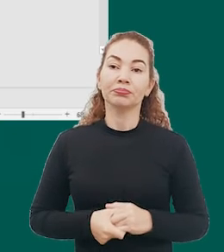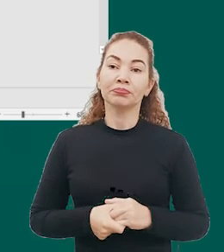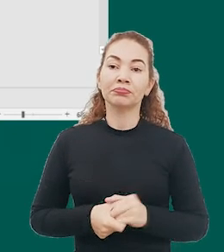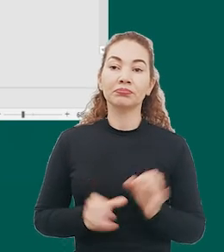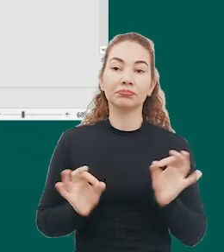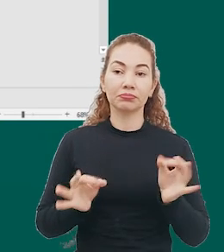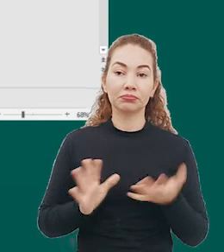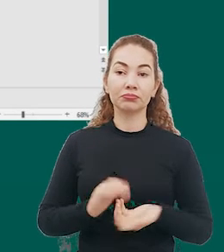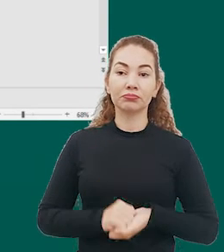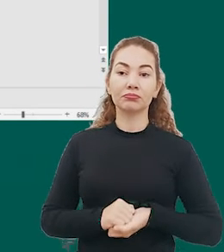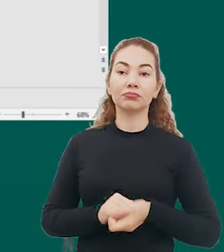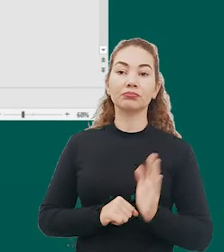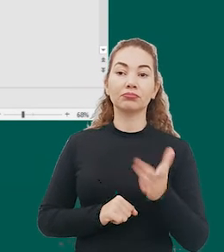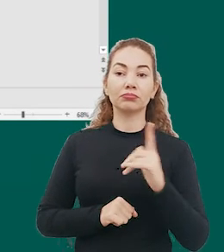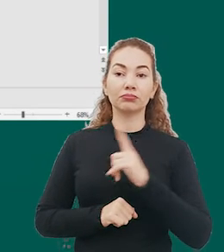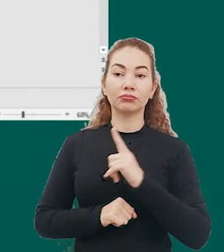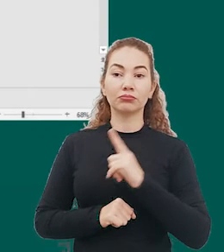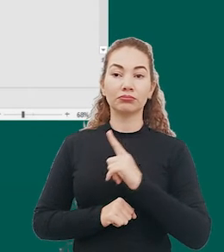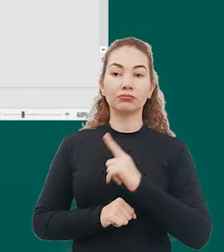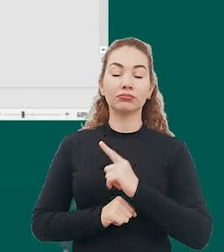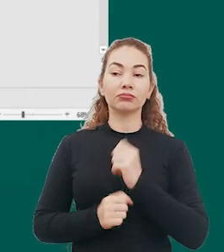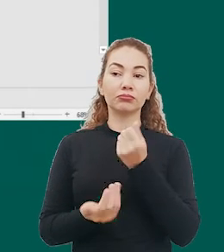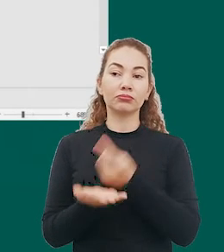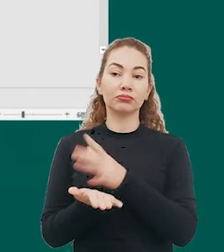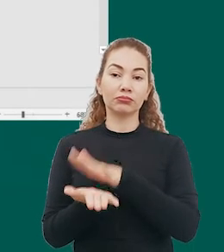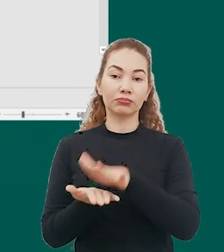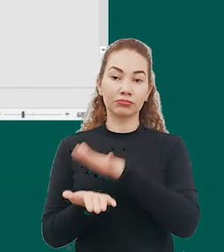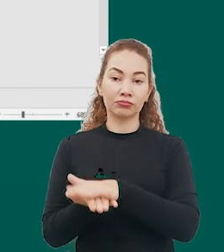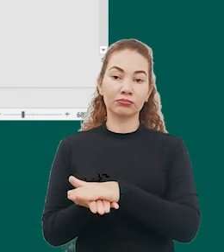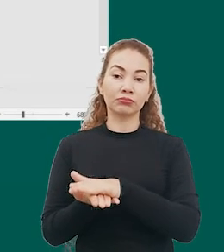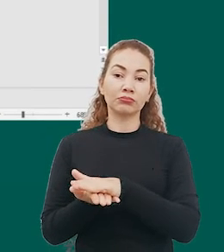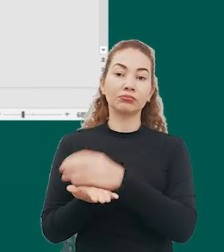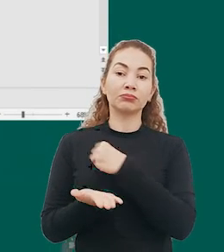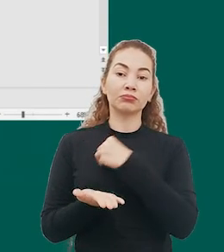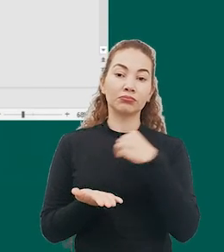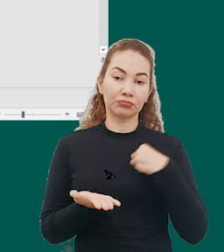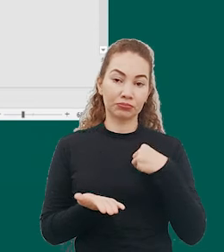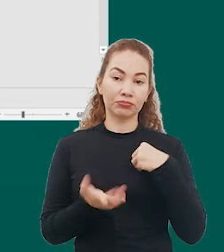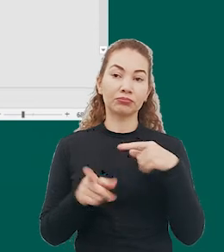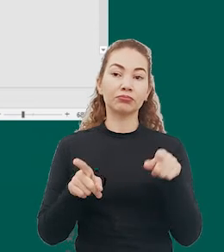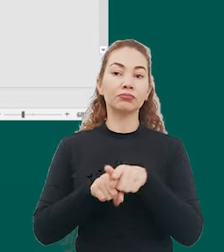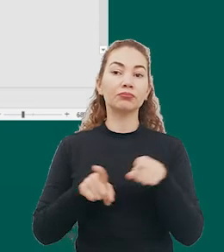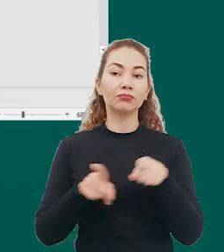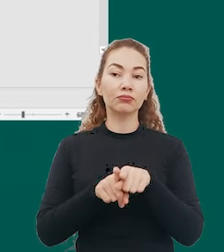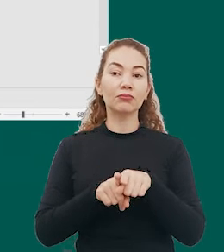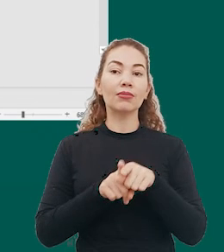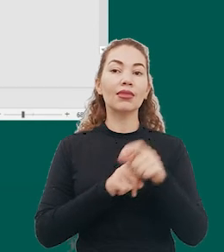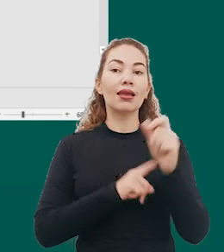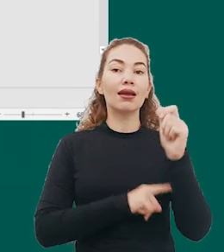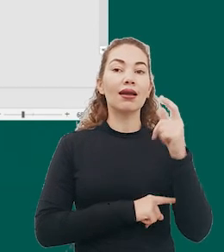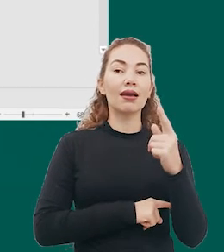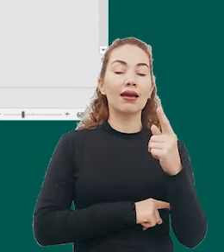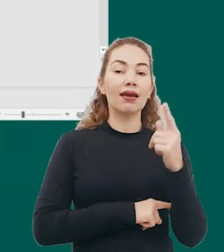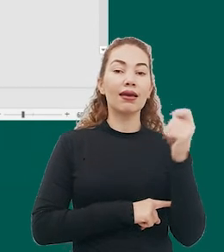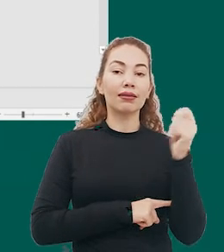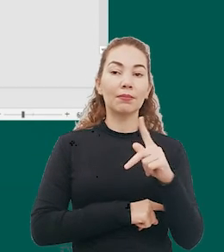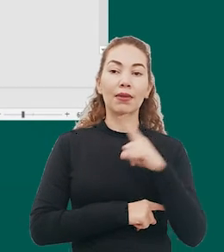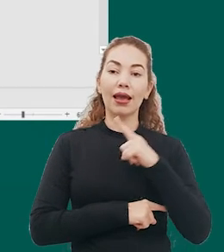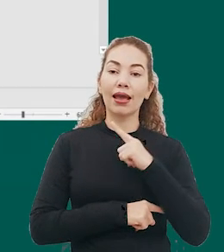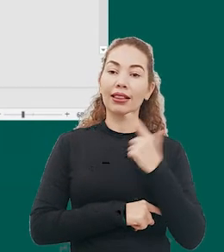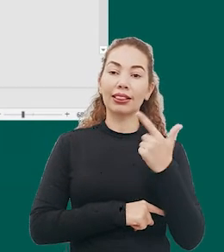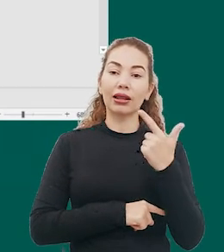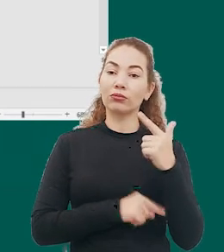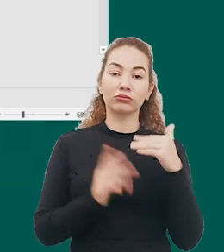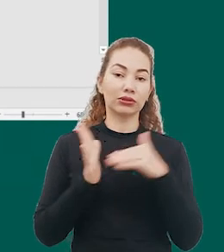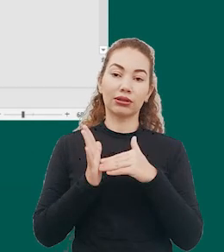certo? Já as despesas médicas, assim como a previdência social, ela é ilimitada.